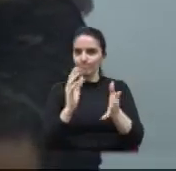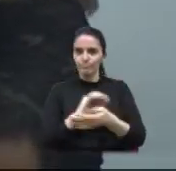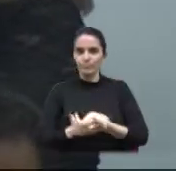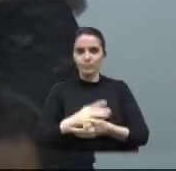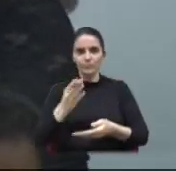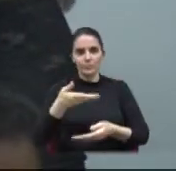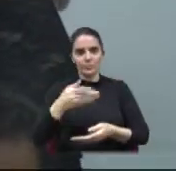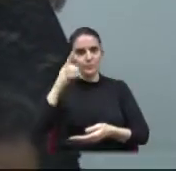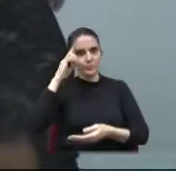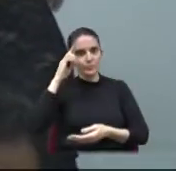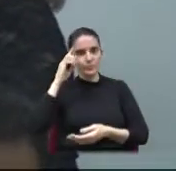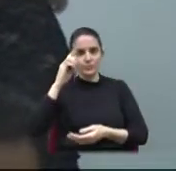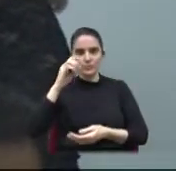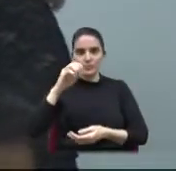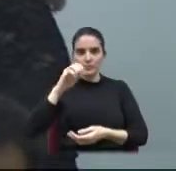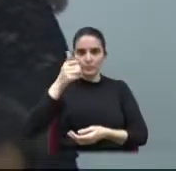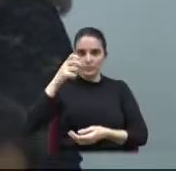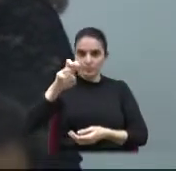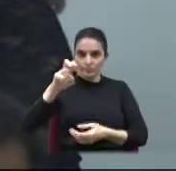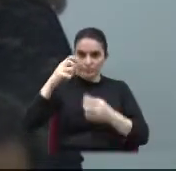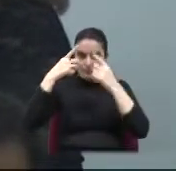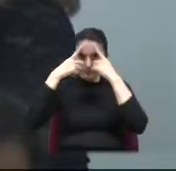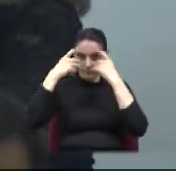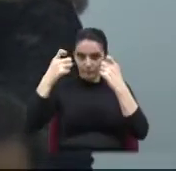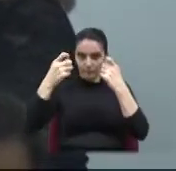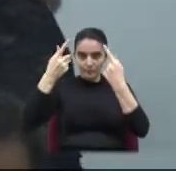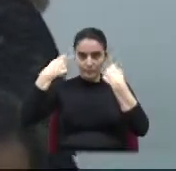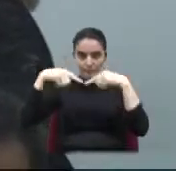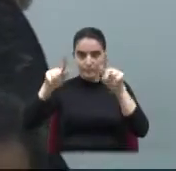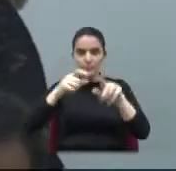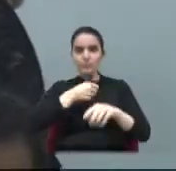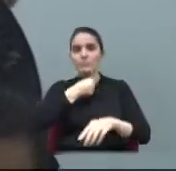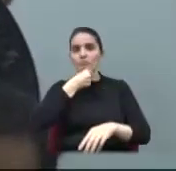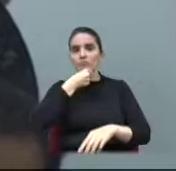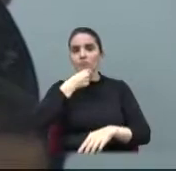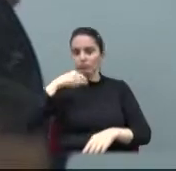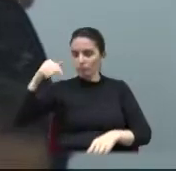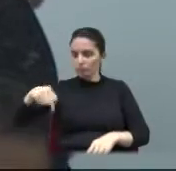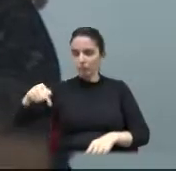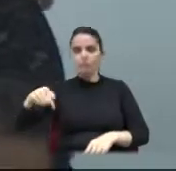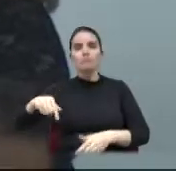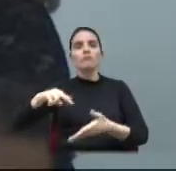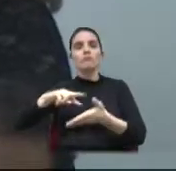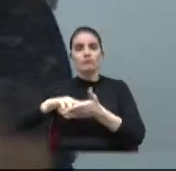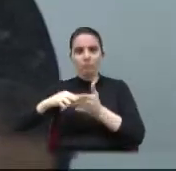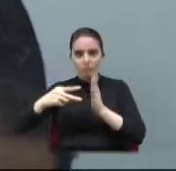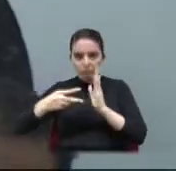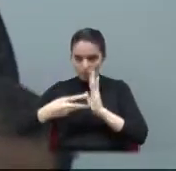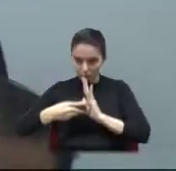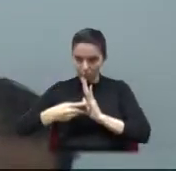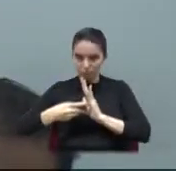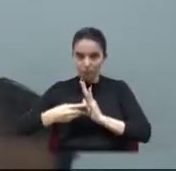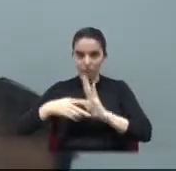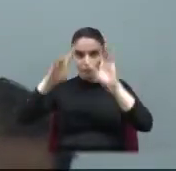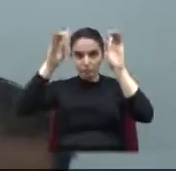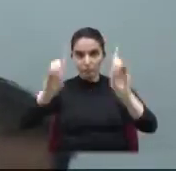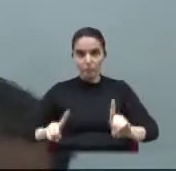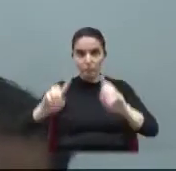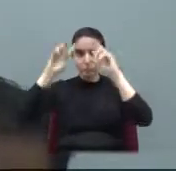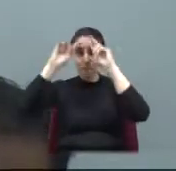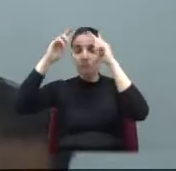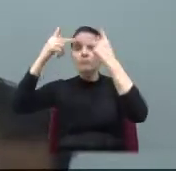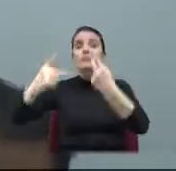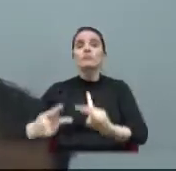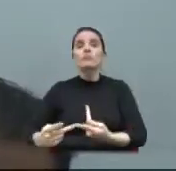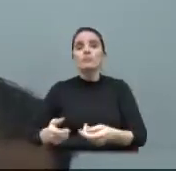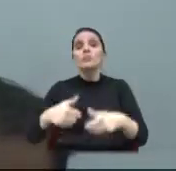15 da violência contra o idoso. Aquilo ali é uma violência. Violência aos direitos humanos. Cadê os direitos